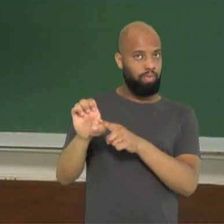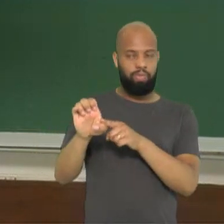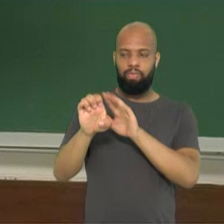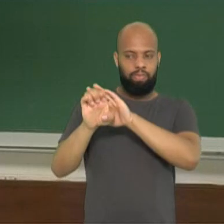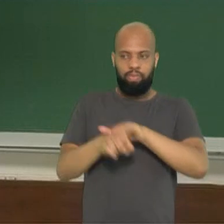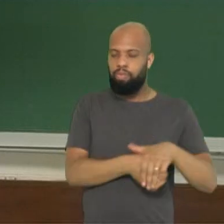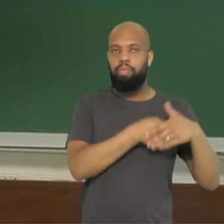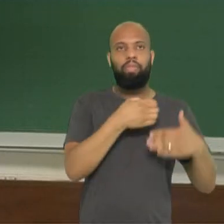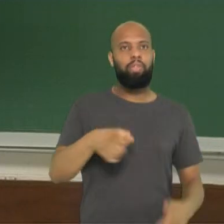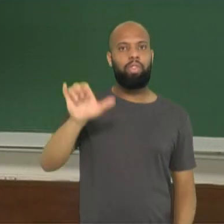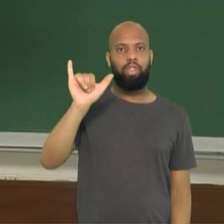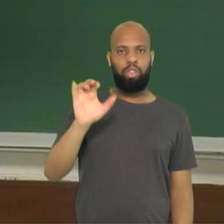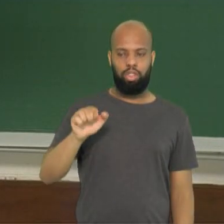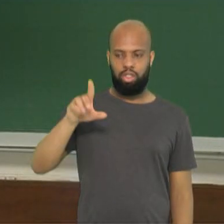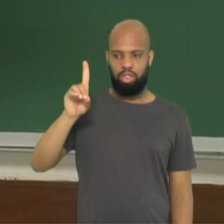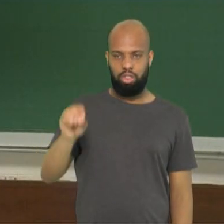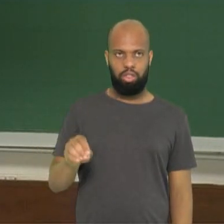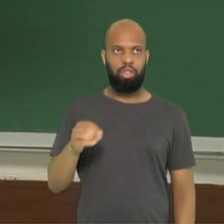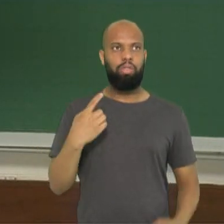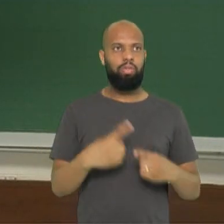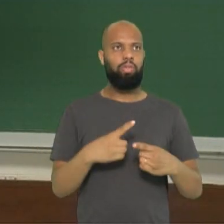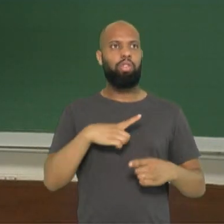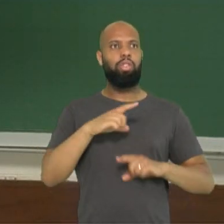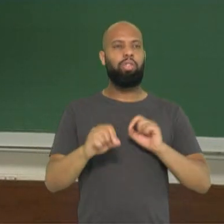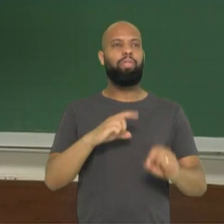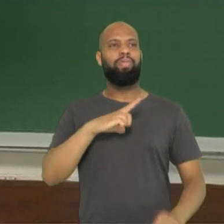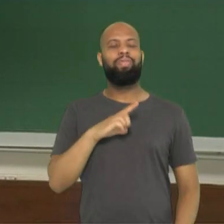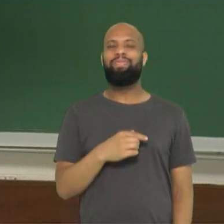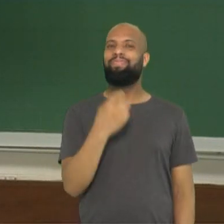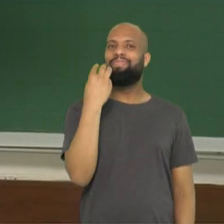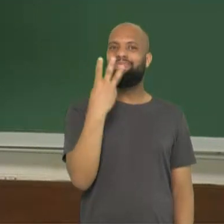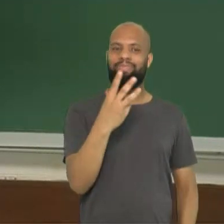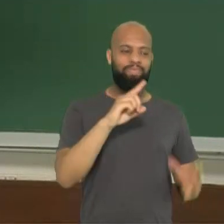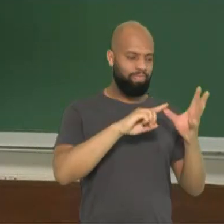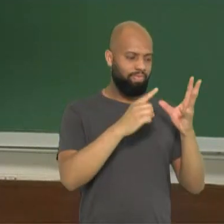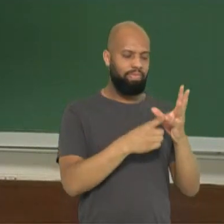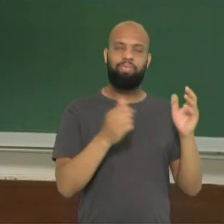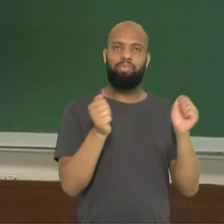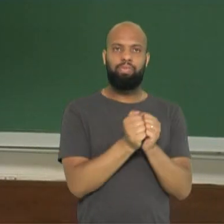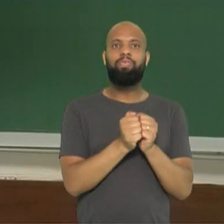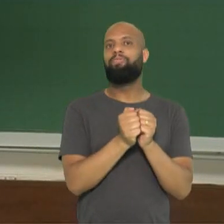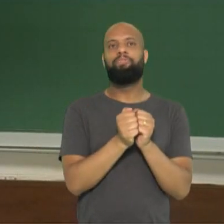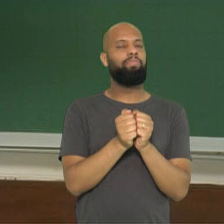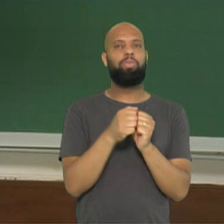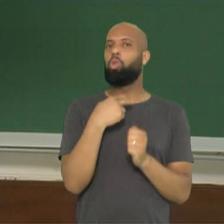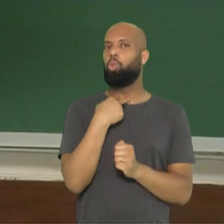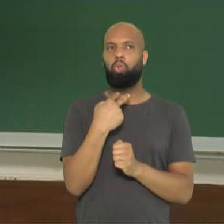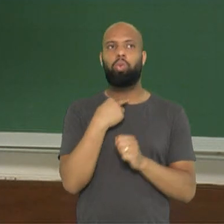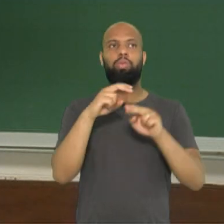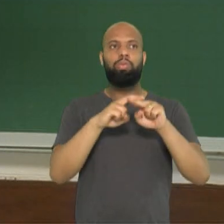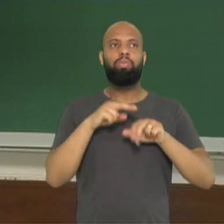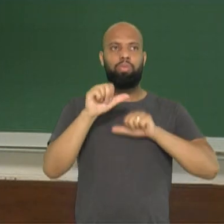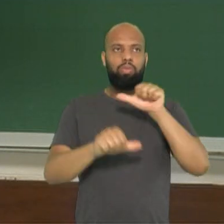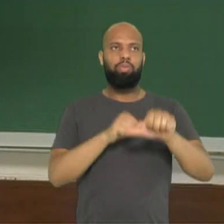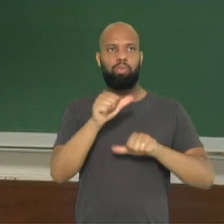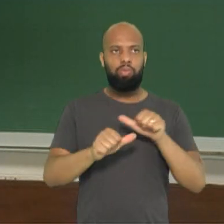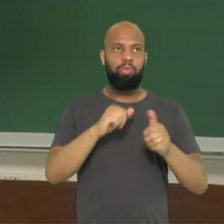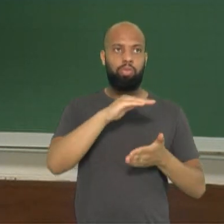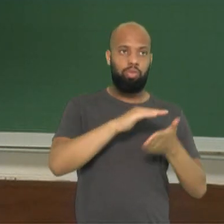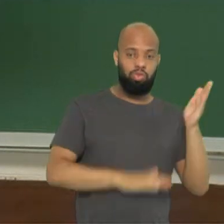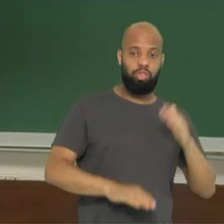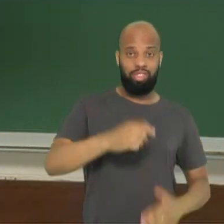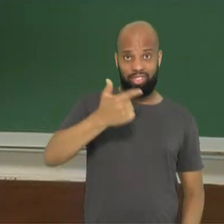senão nós teríamos o caso de ter um encontro aqui de 3 vogais. Então, por isso, nós fazemos a alteração por lá